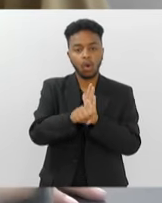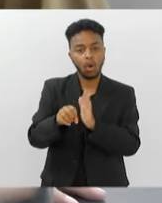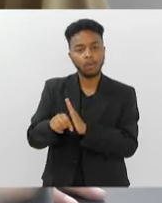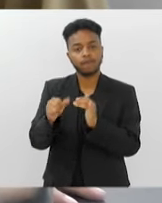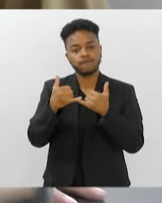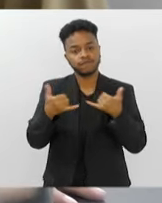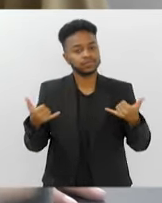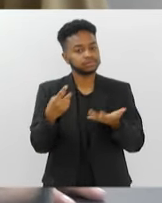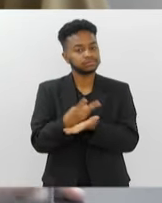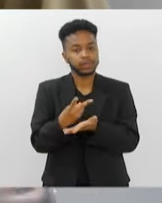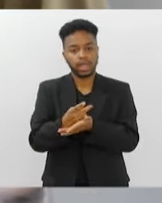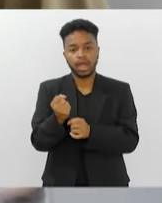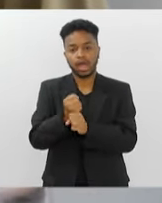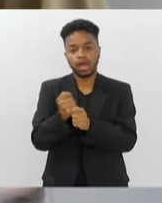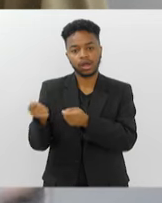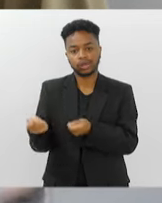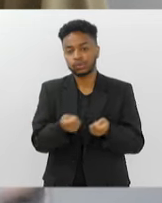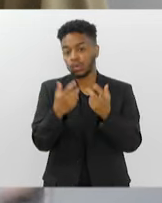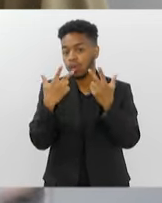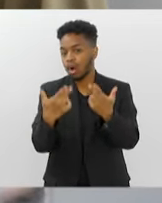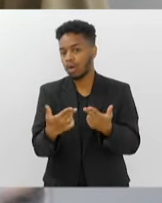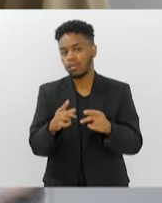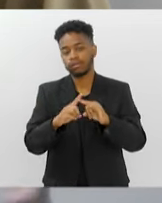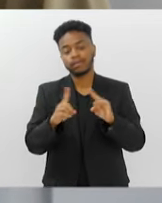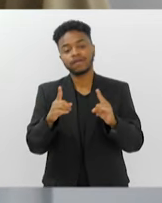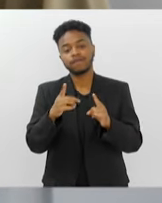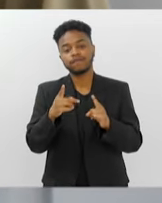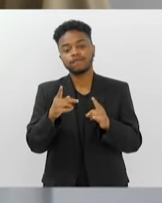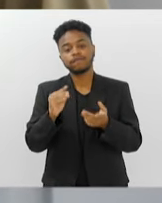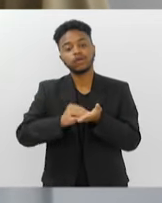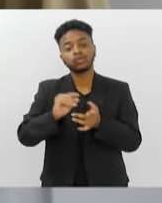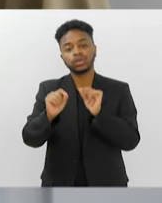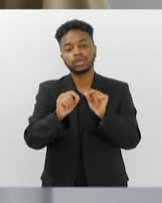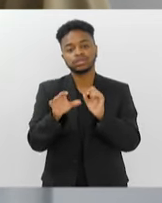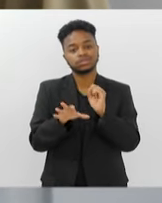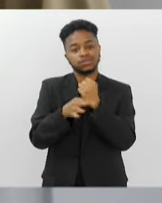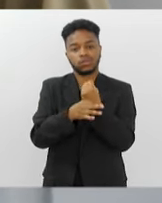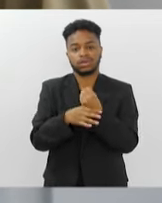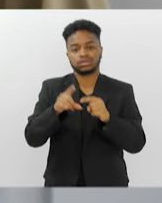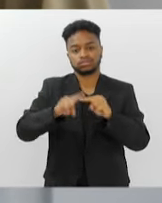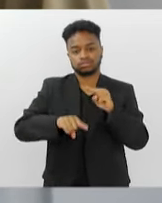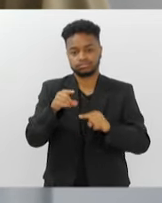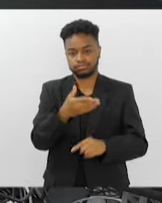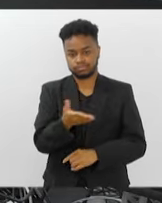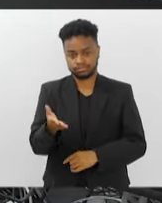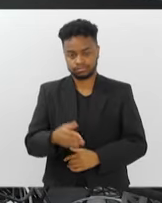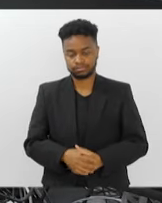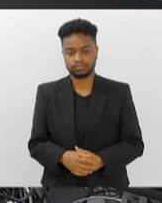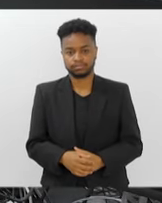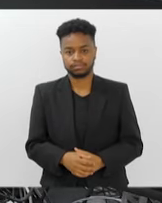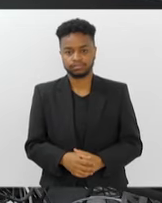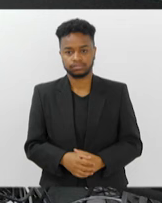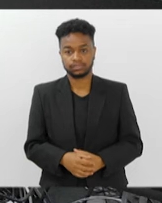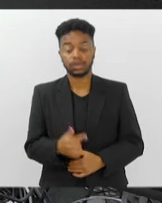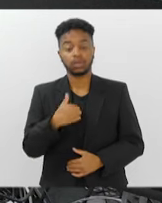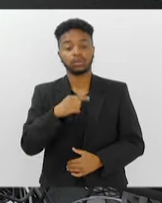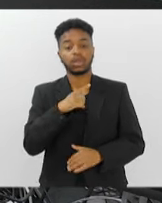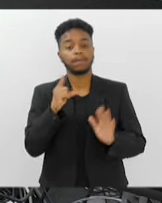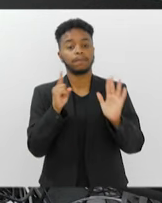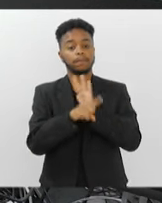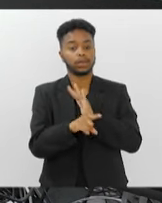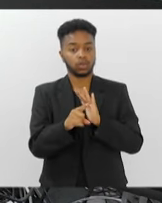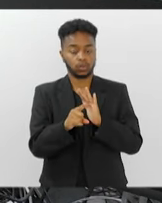a mesma coisa então acho que é a questão de segurança patrimonial ali Presidente Eu tenho um questionamento eh